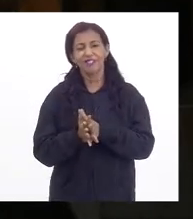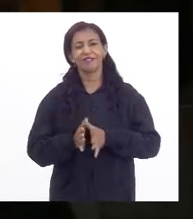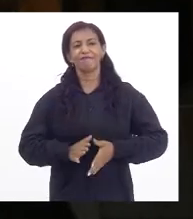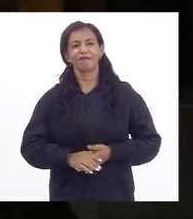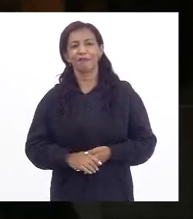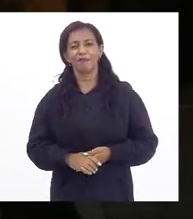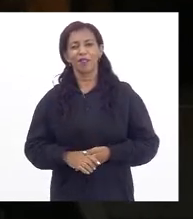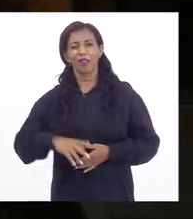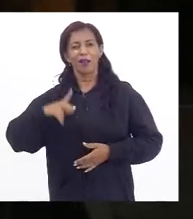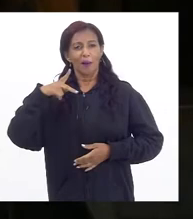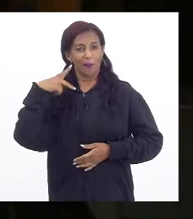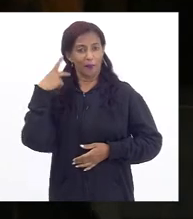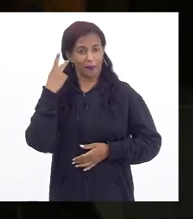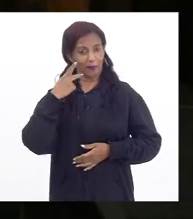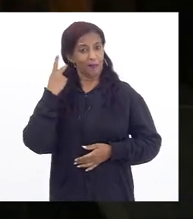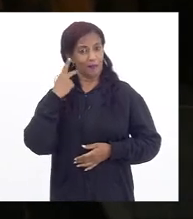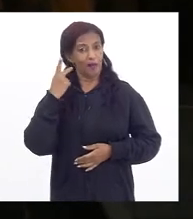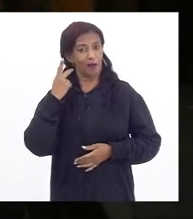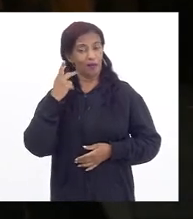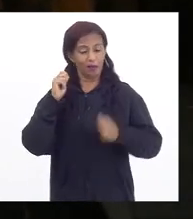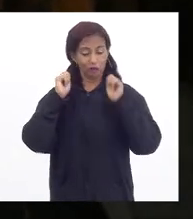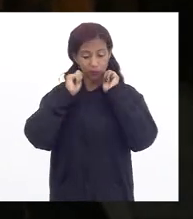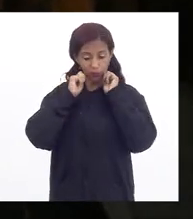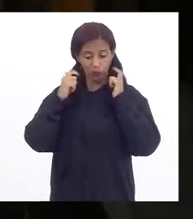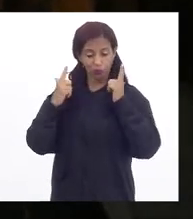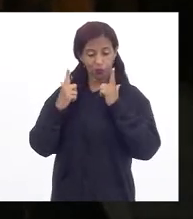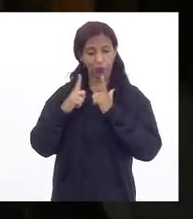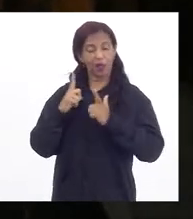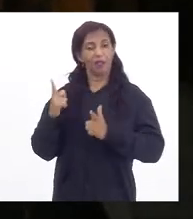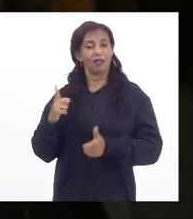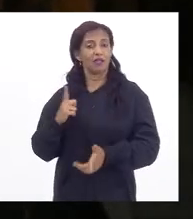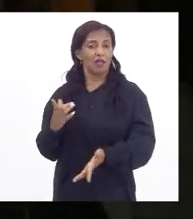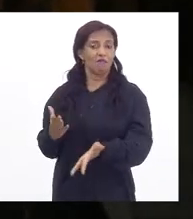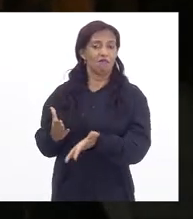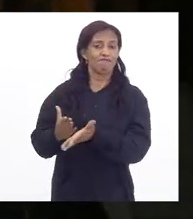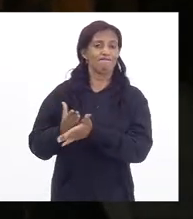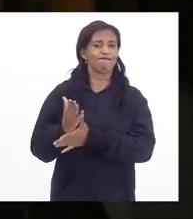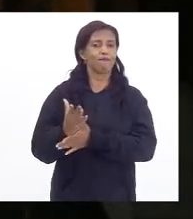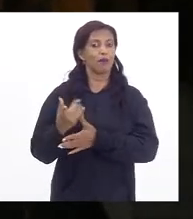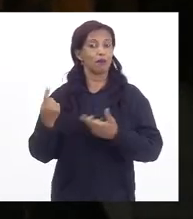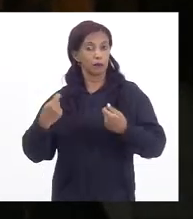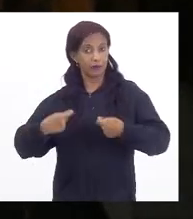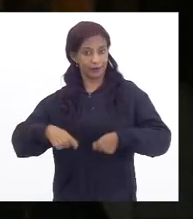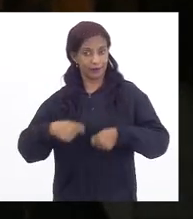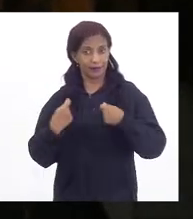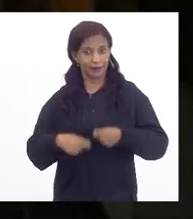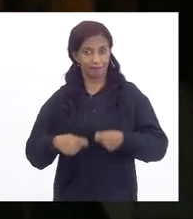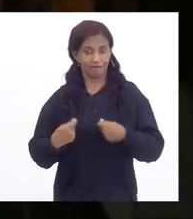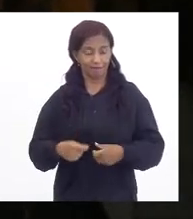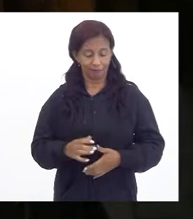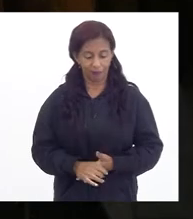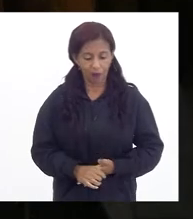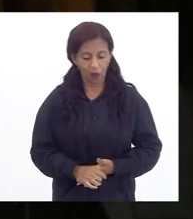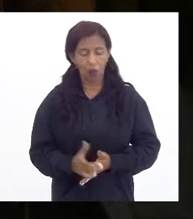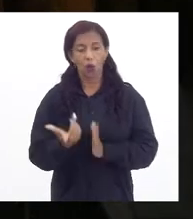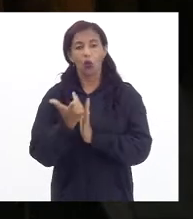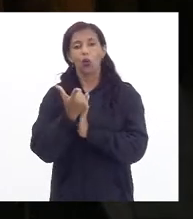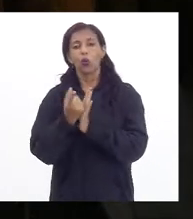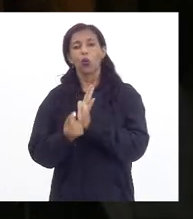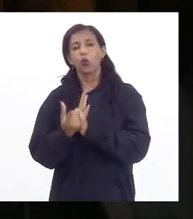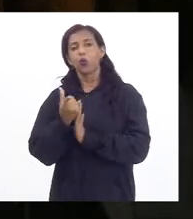o Parlamento Fluminense tem aprovado, por imperiosa necessidade,